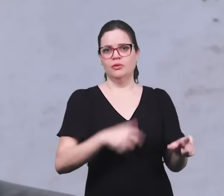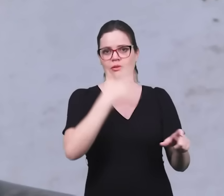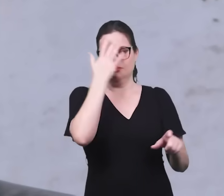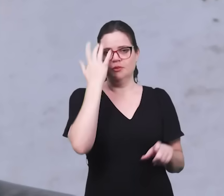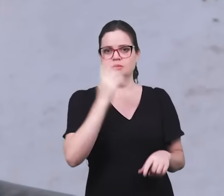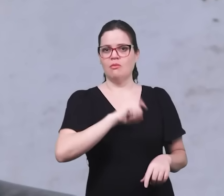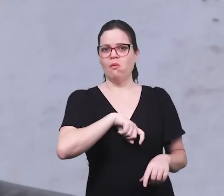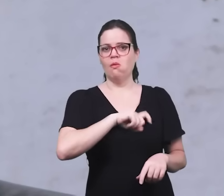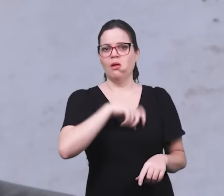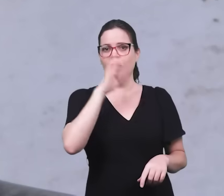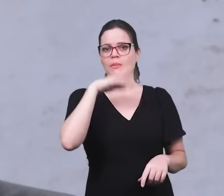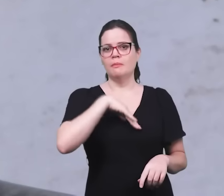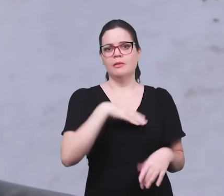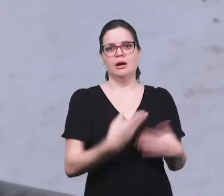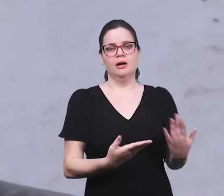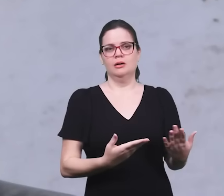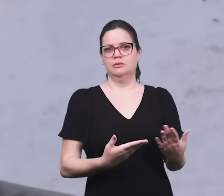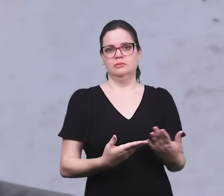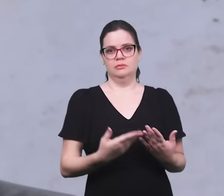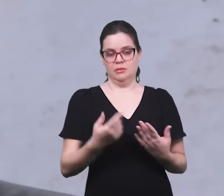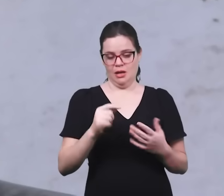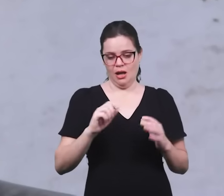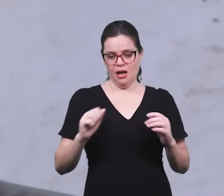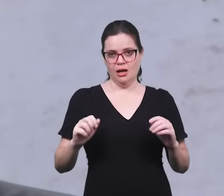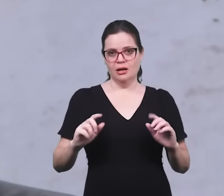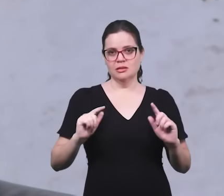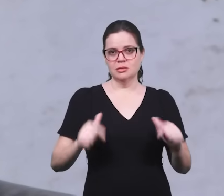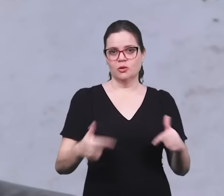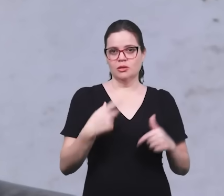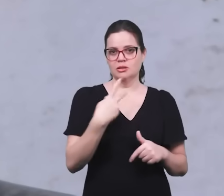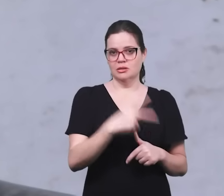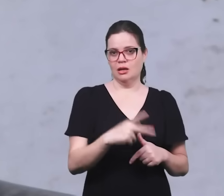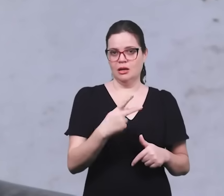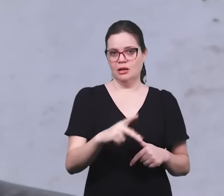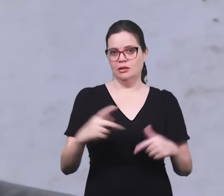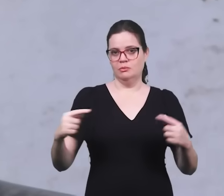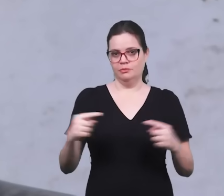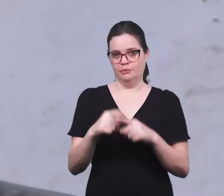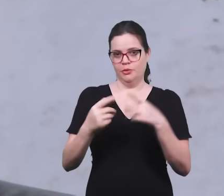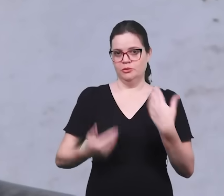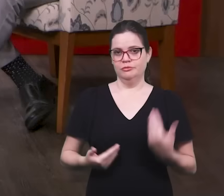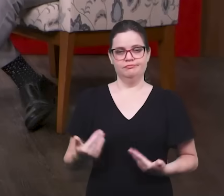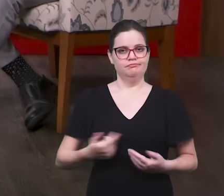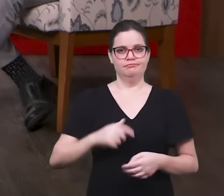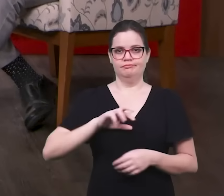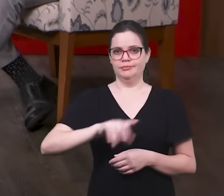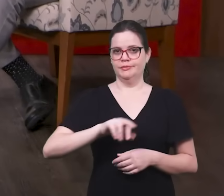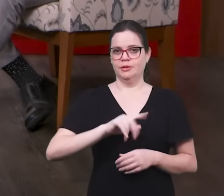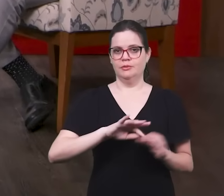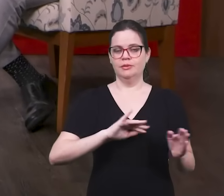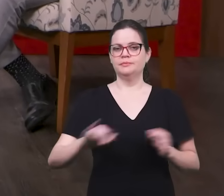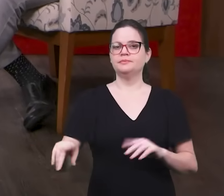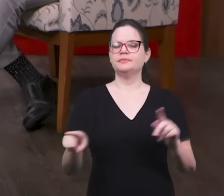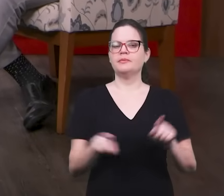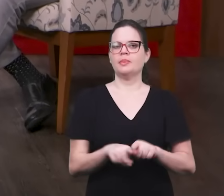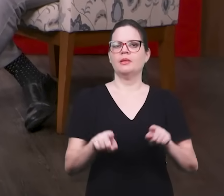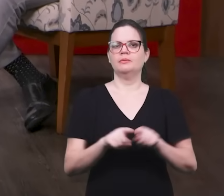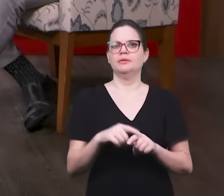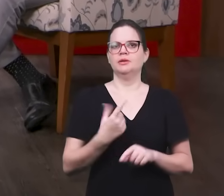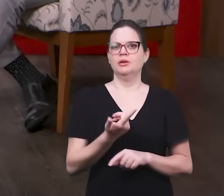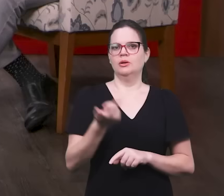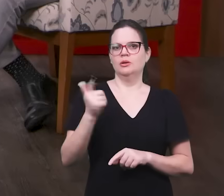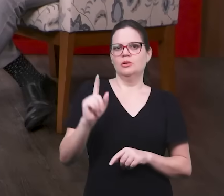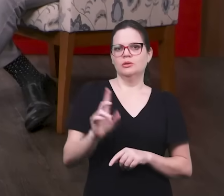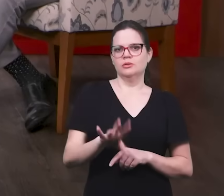omissos que não agiram quando deveriam ter agido, né? E exemplos de pais, vamos dizer